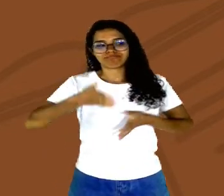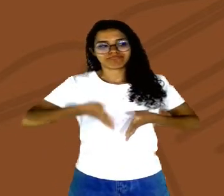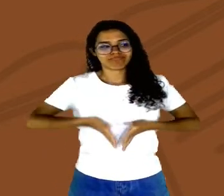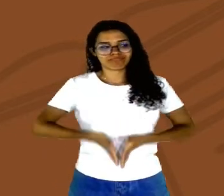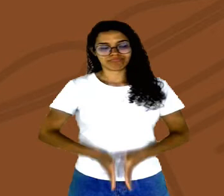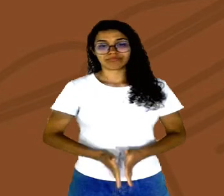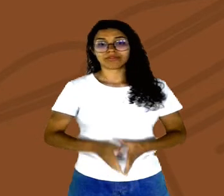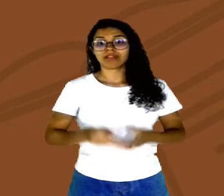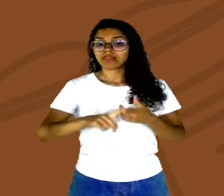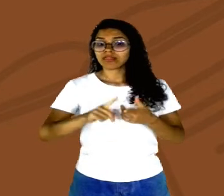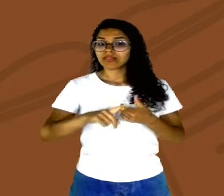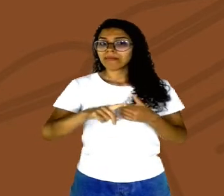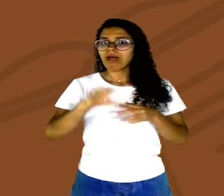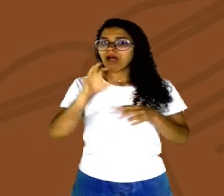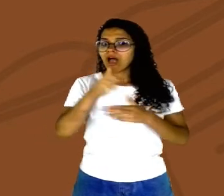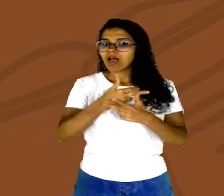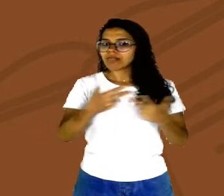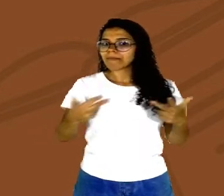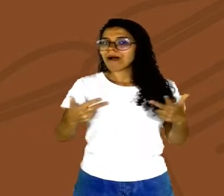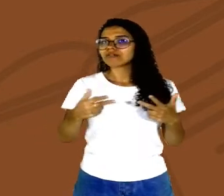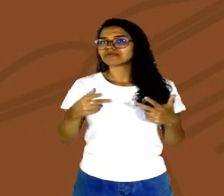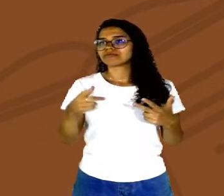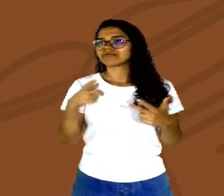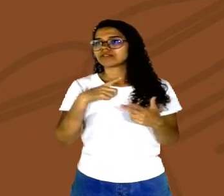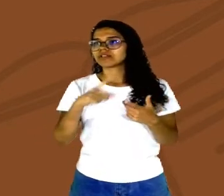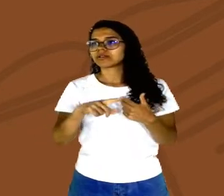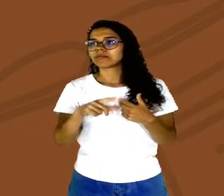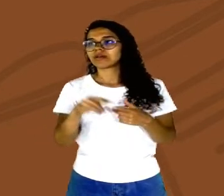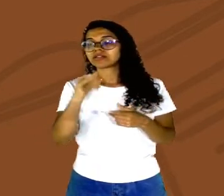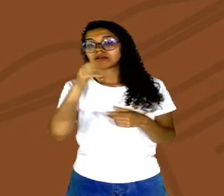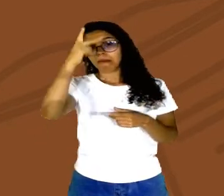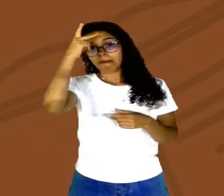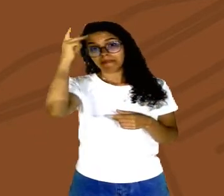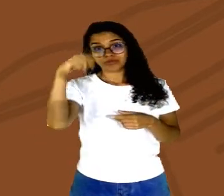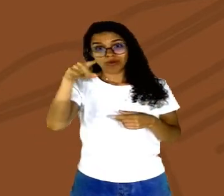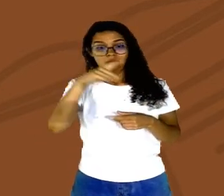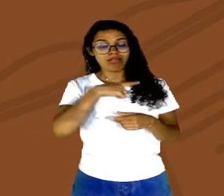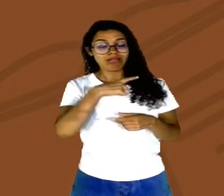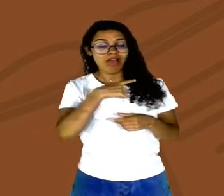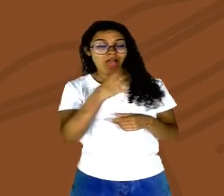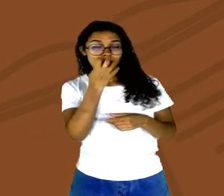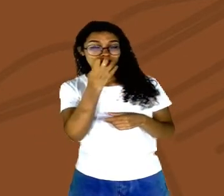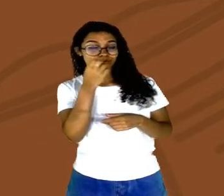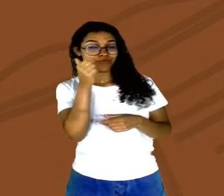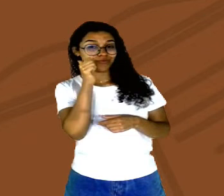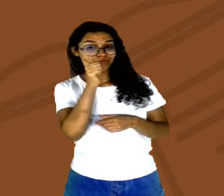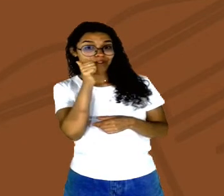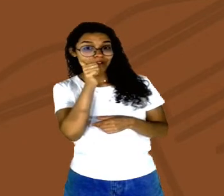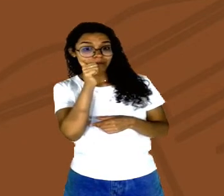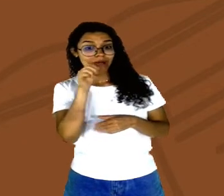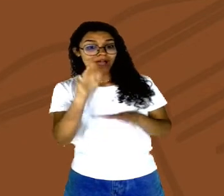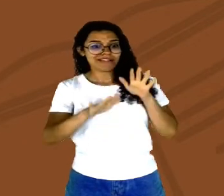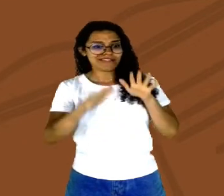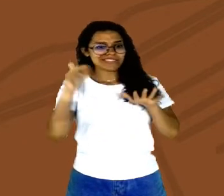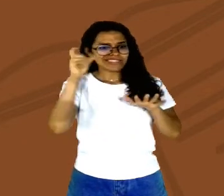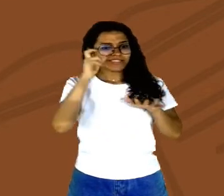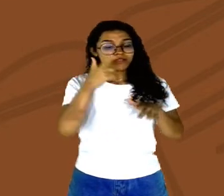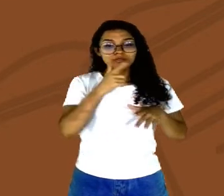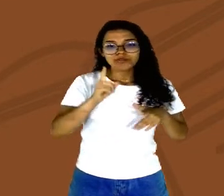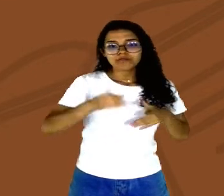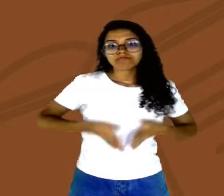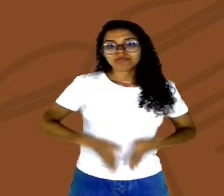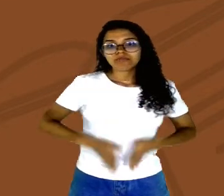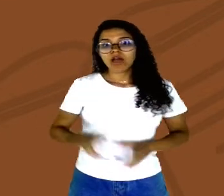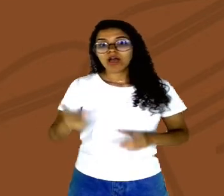animais irracionais. Por exemplo, quem que cria cachorro, por exemplo, uma fêmea, às vezes ela está lá com dificuldade de parto, o